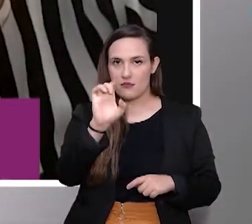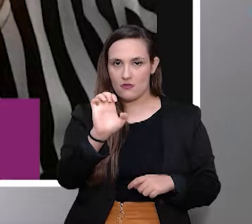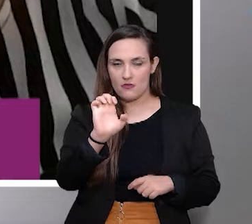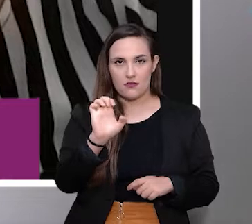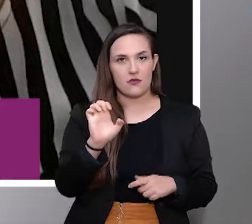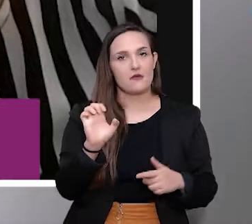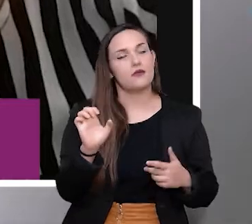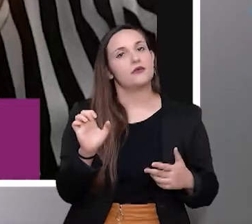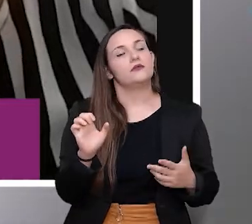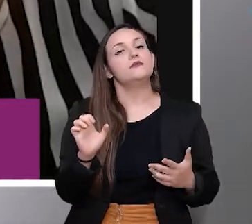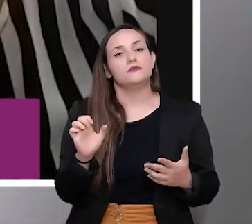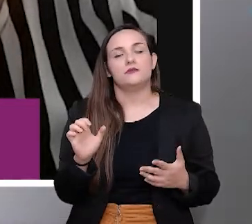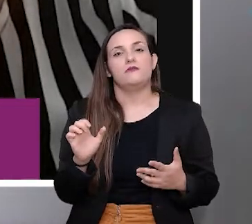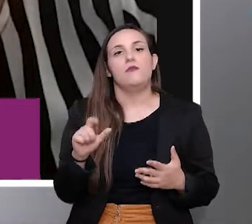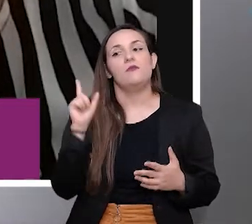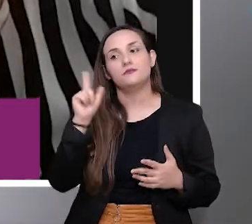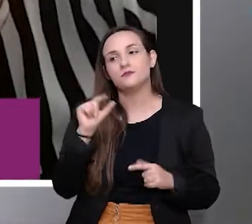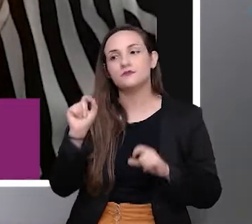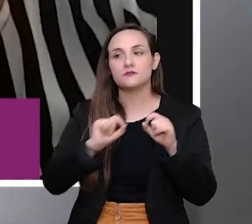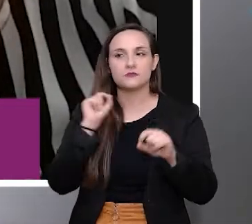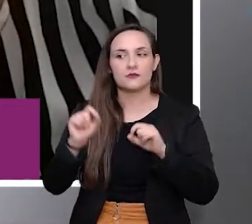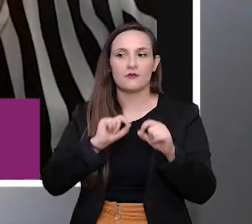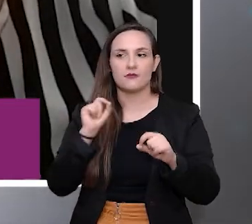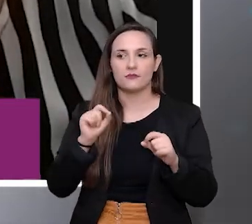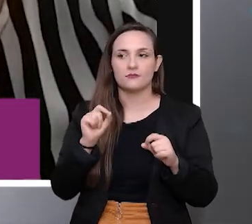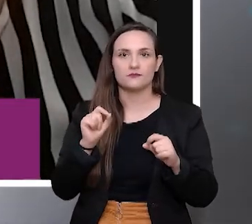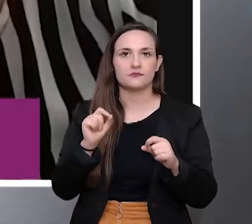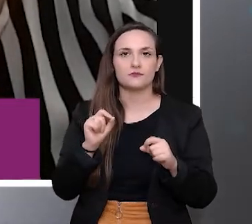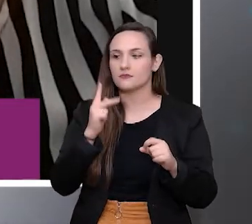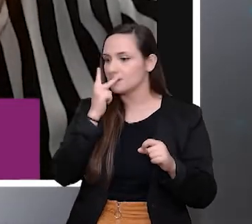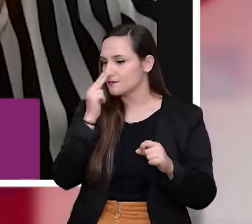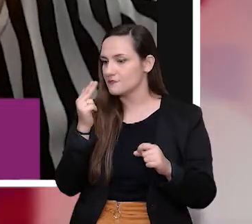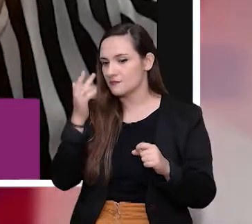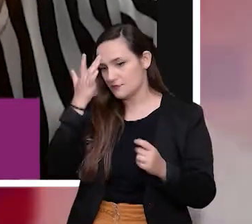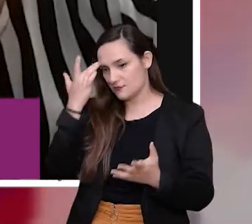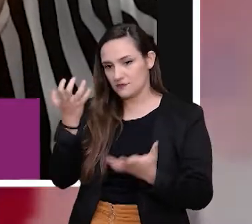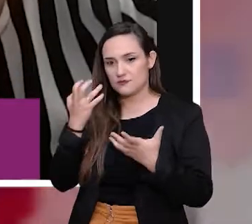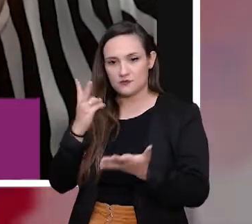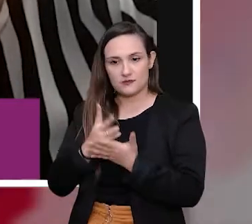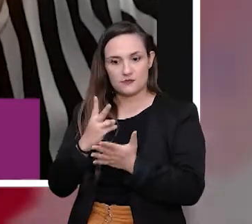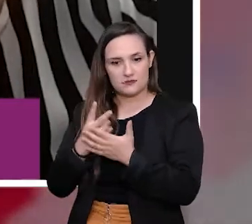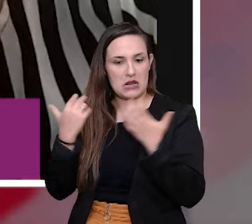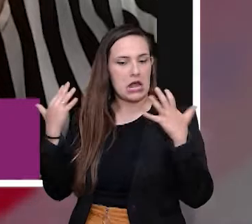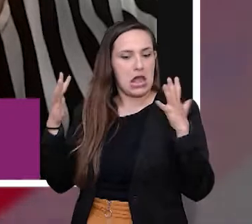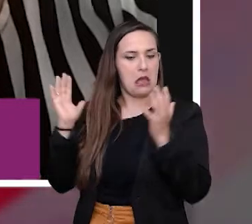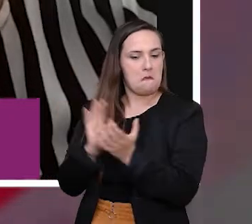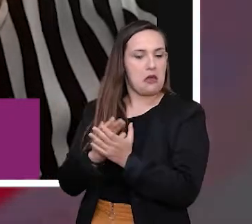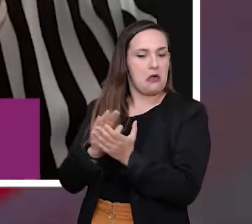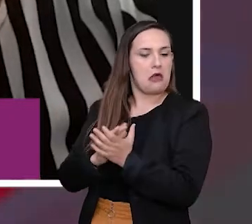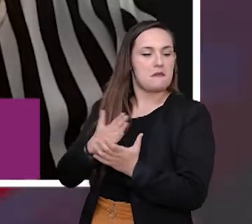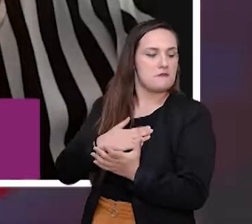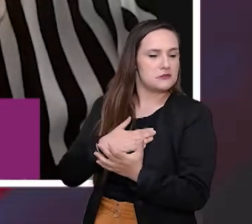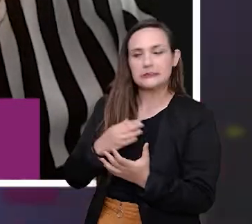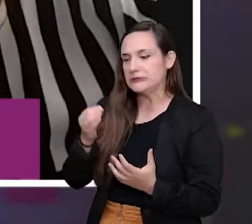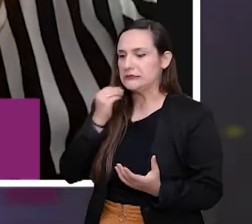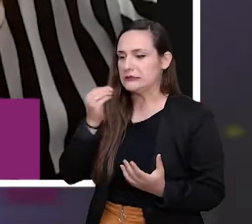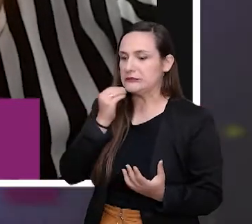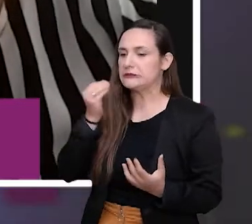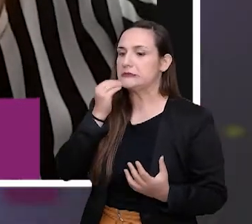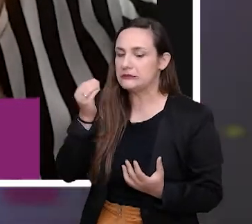de confiança e, portanto, a necessidade de se sentir sempre elogiado, grandioso em tudo que faz, tá?